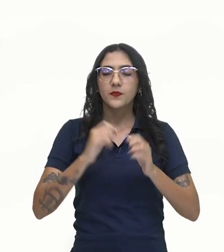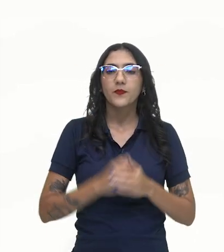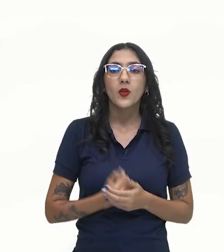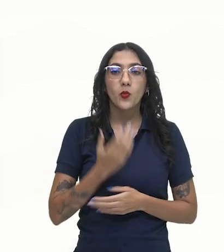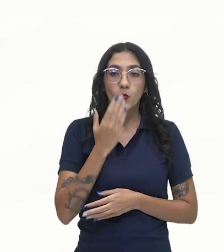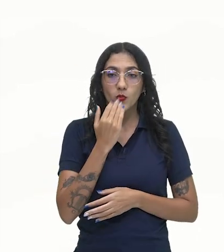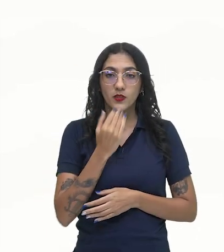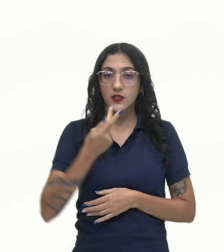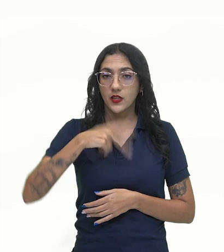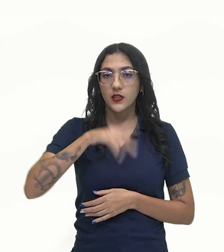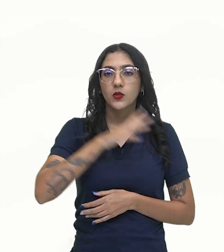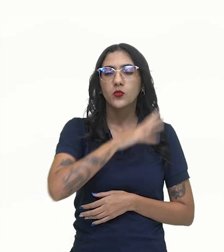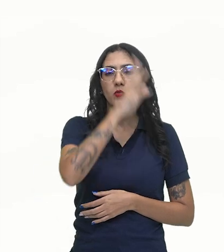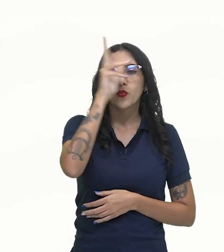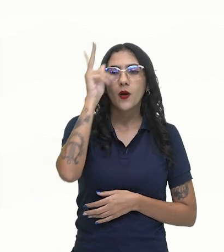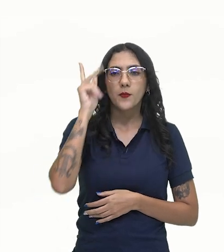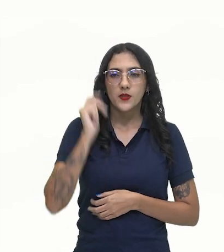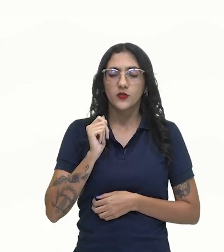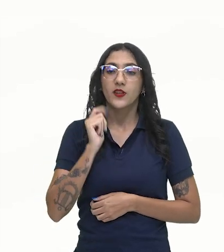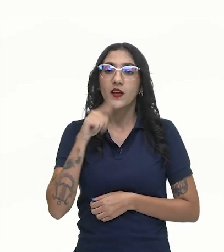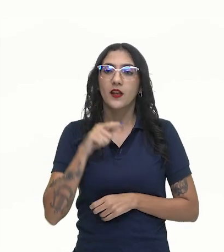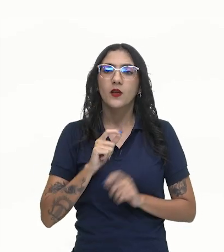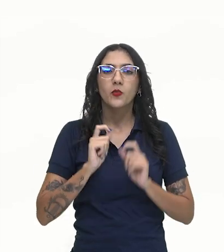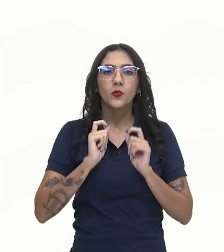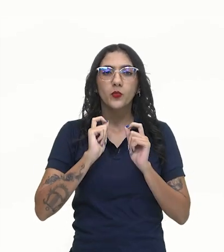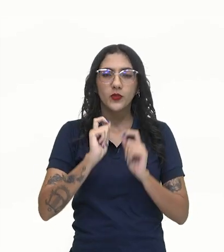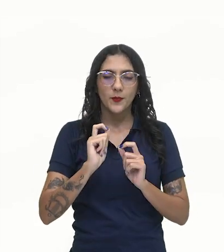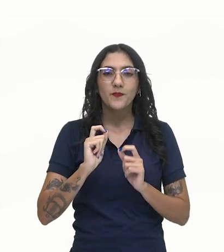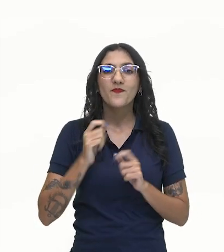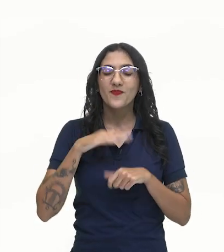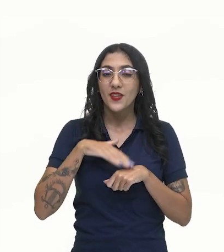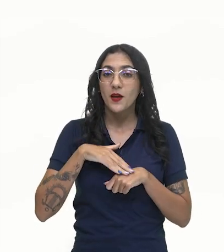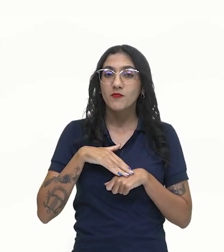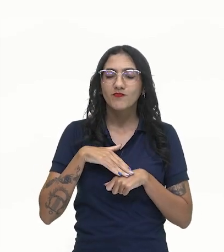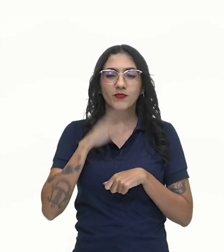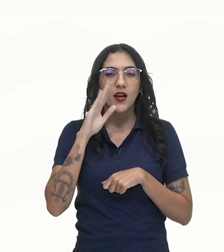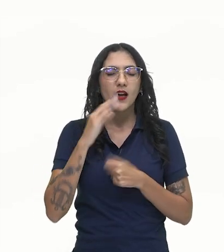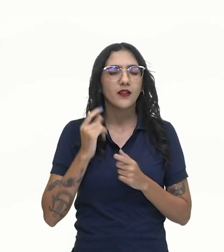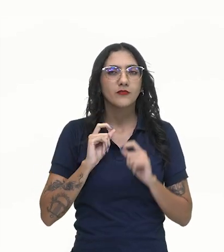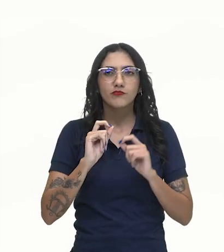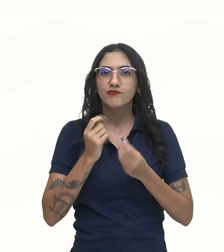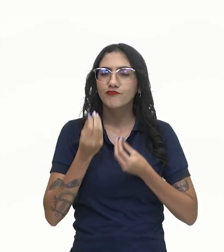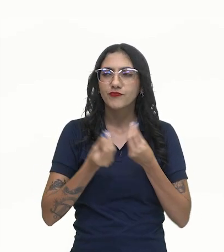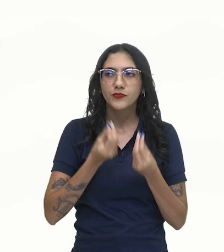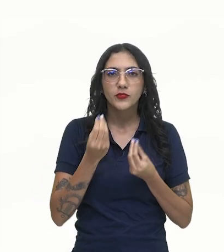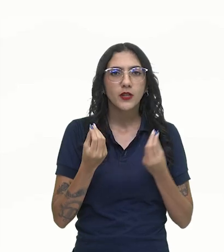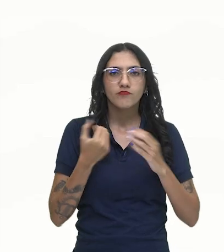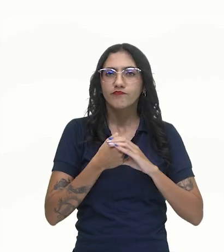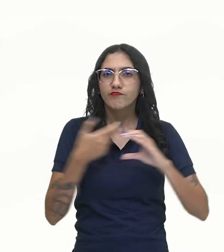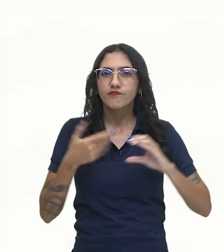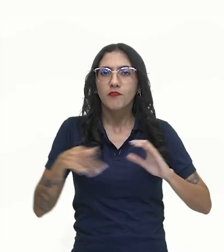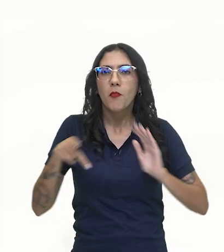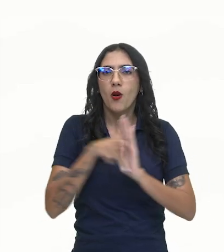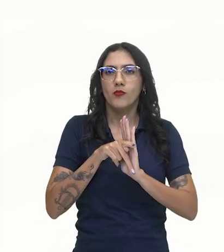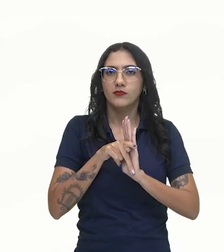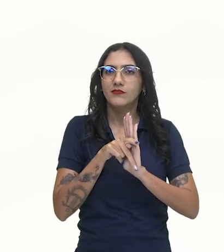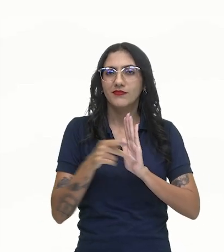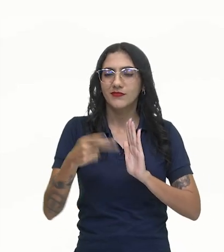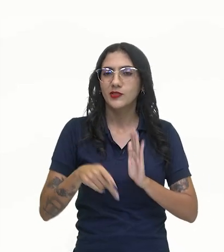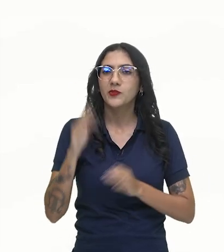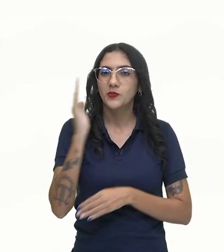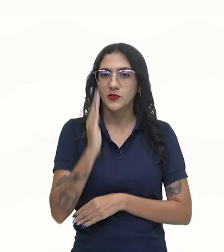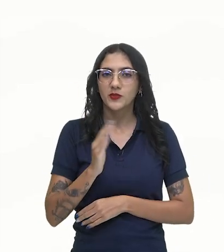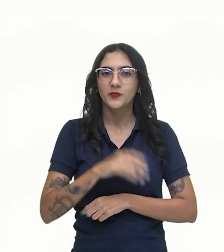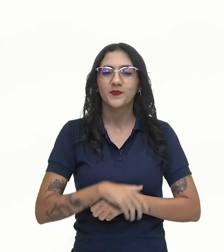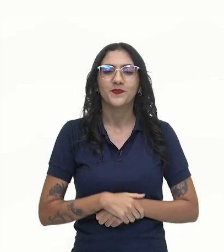amazonense, a culinária amazonense, ela é considerada a mais nacional do Brasil, ok?